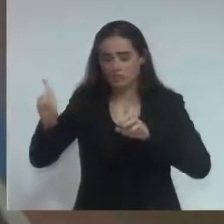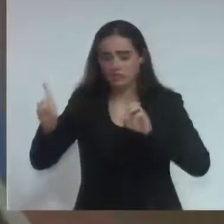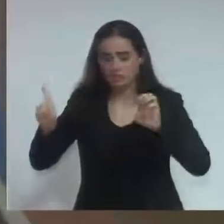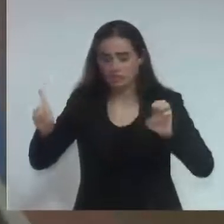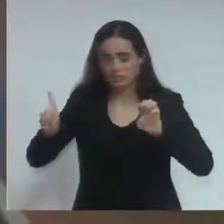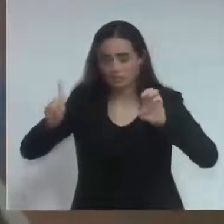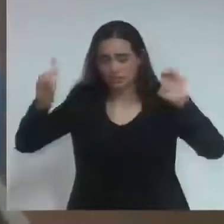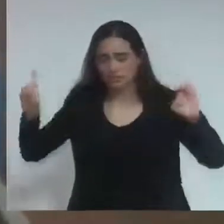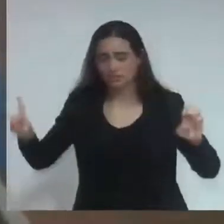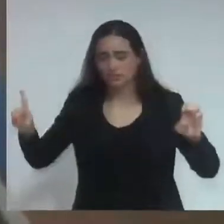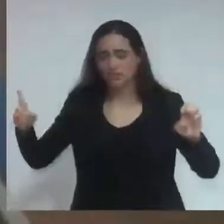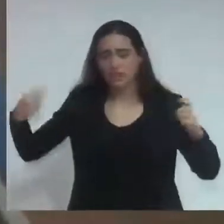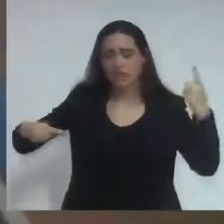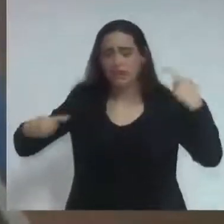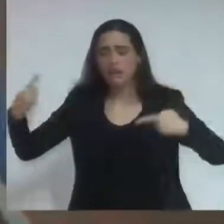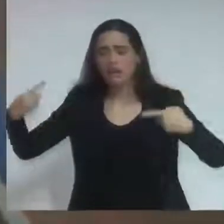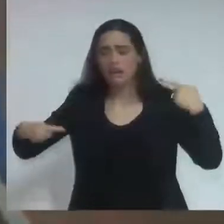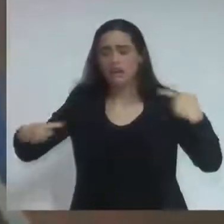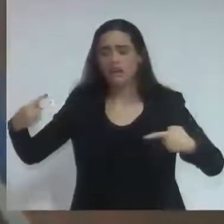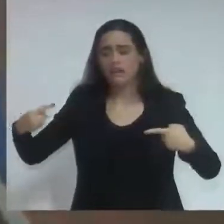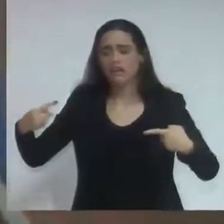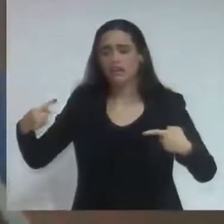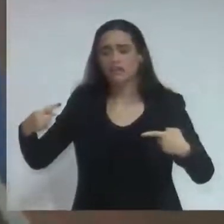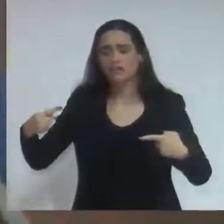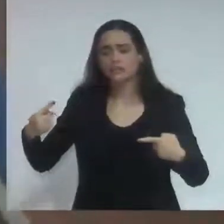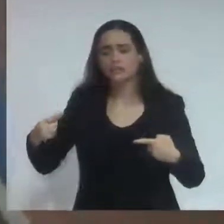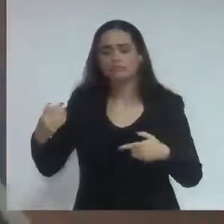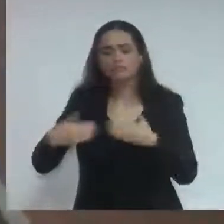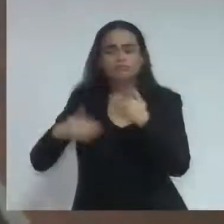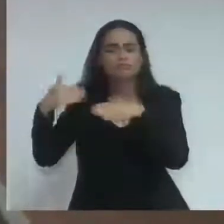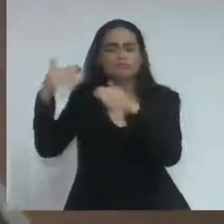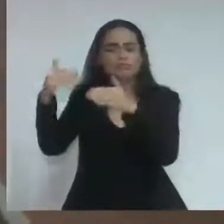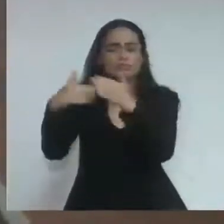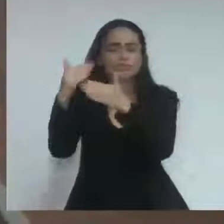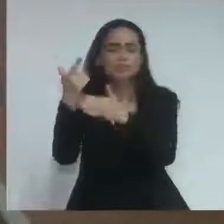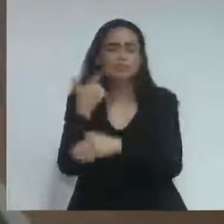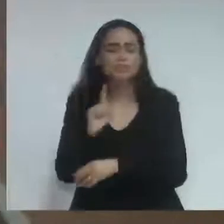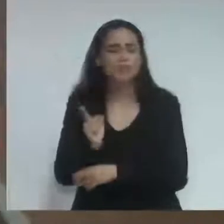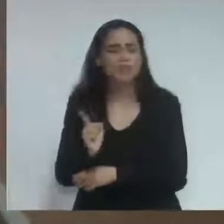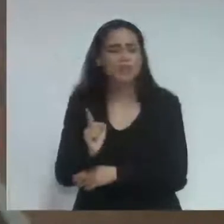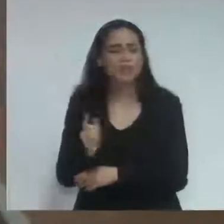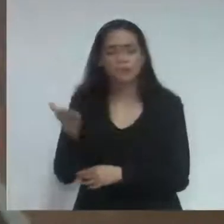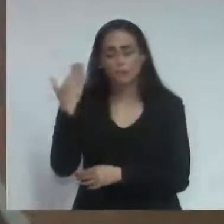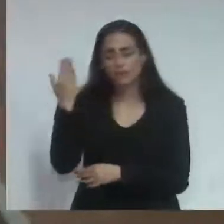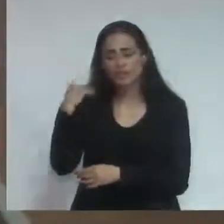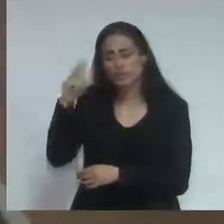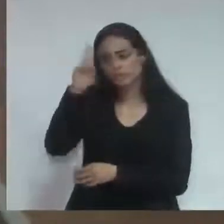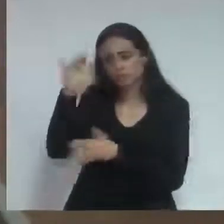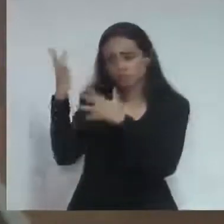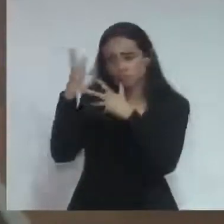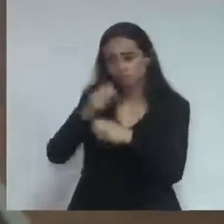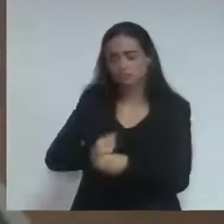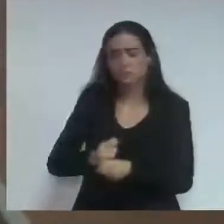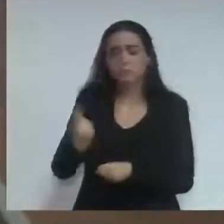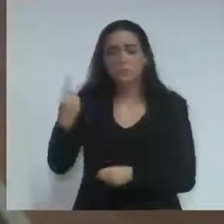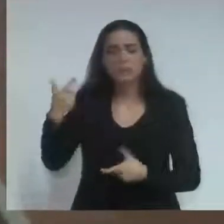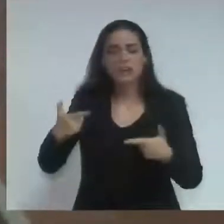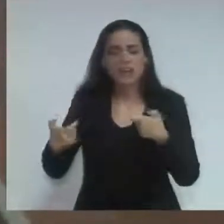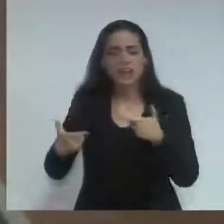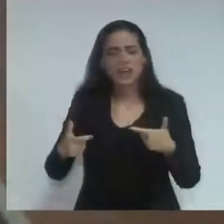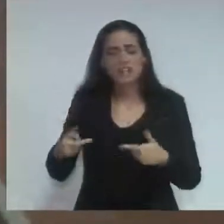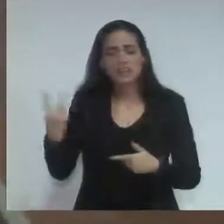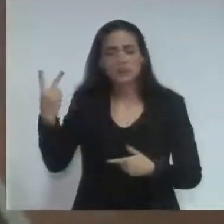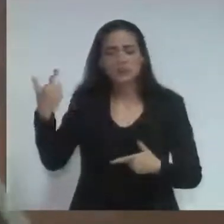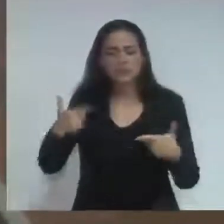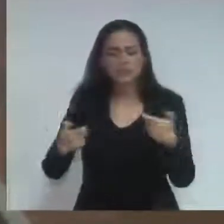A gente vê o que aconteceu na Primeira Guerra, na Segunda Guerra, na União Soviética,